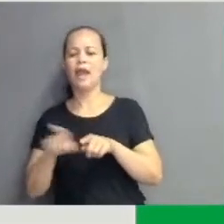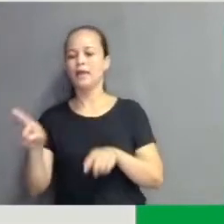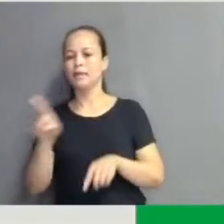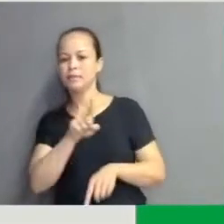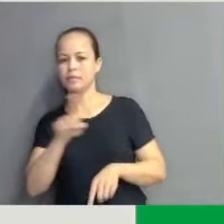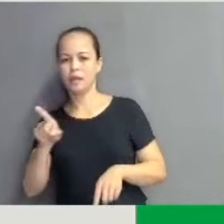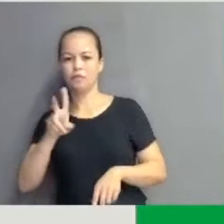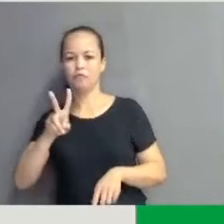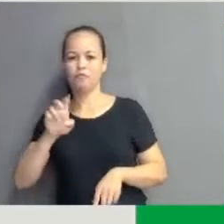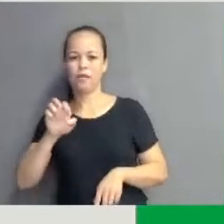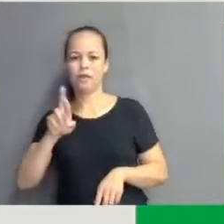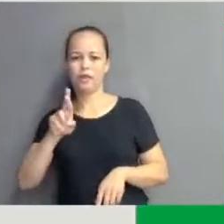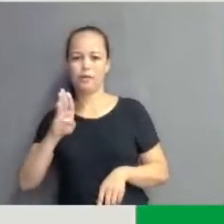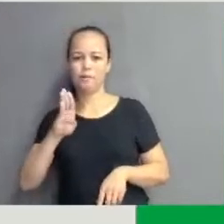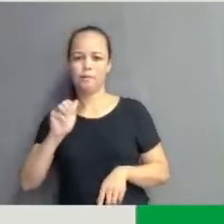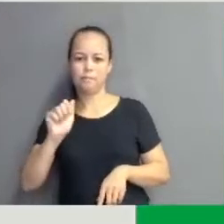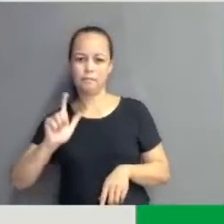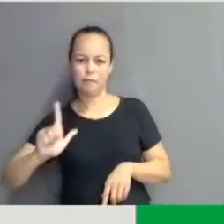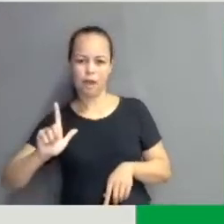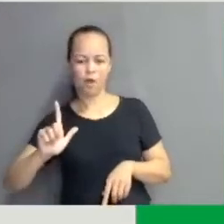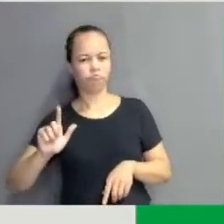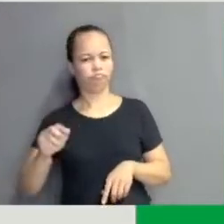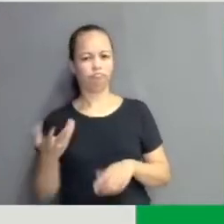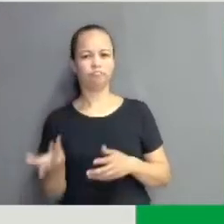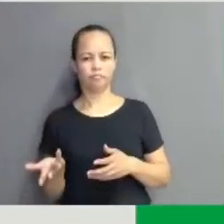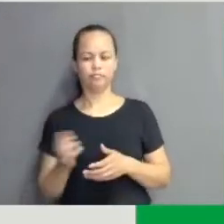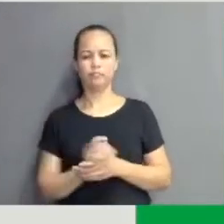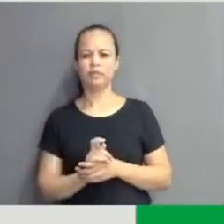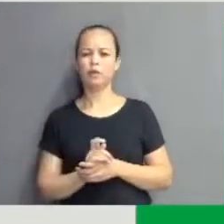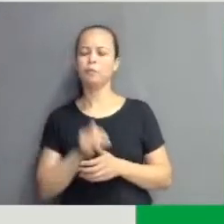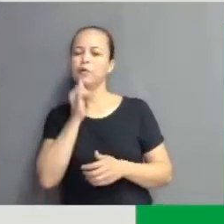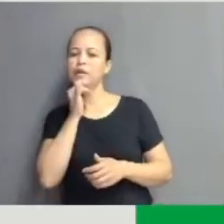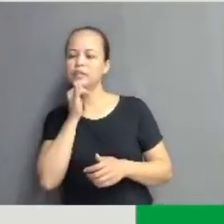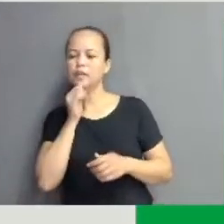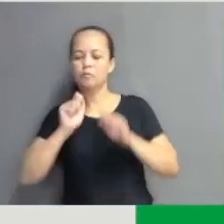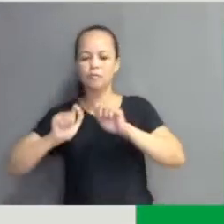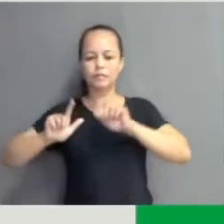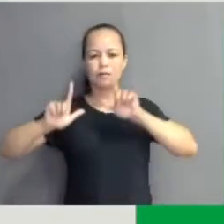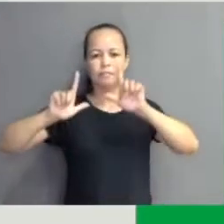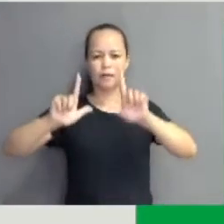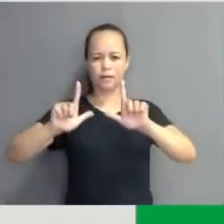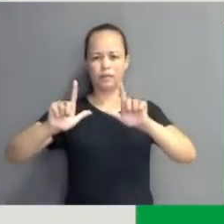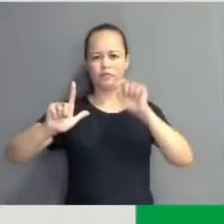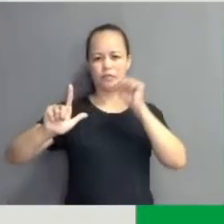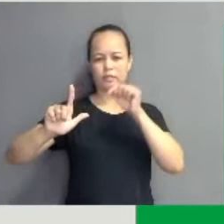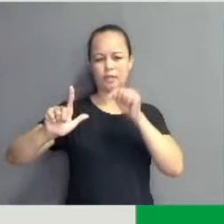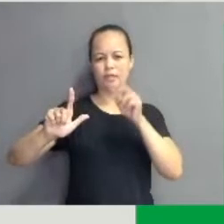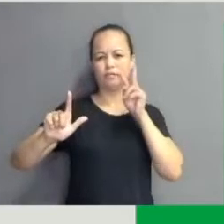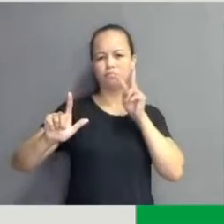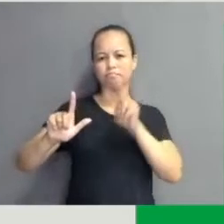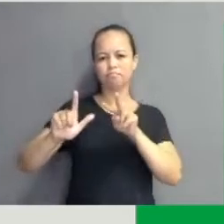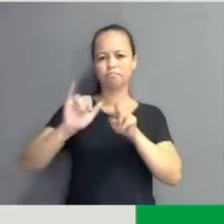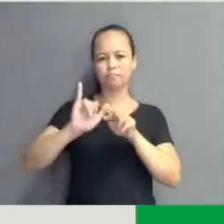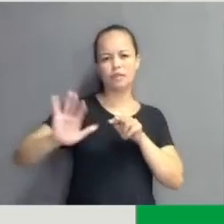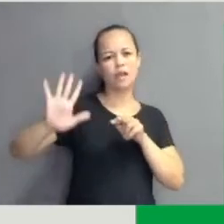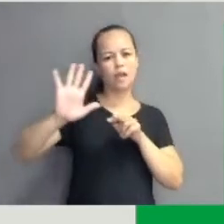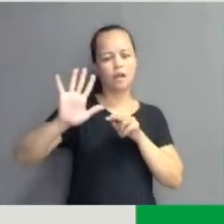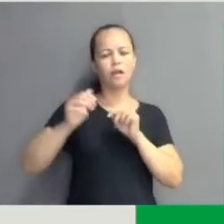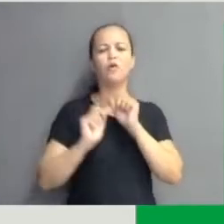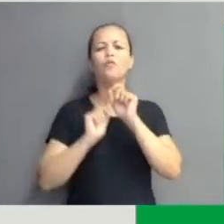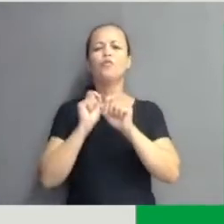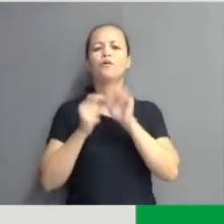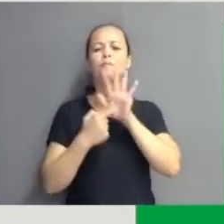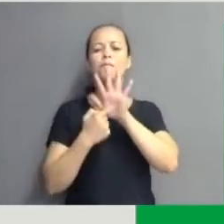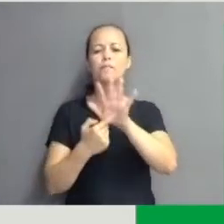não-verbal isso mesmo Por exemplo essa placa aí que você tá vendo o que é que ela